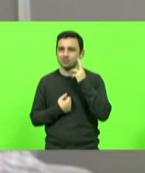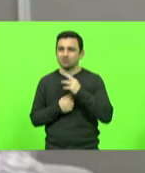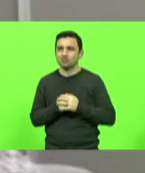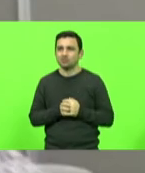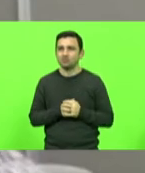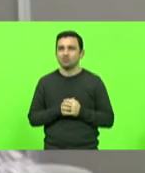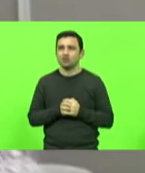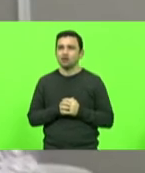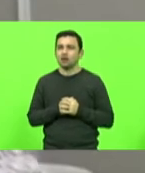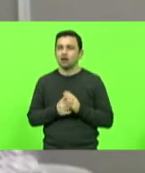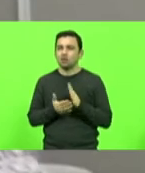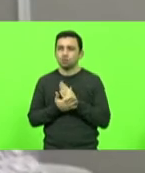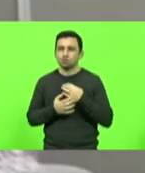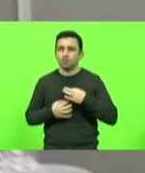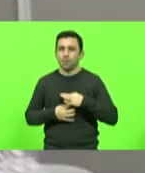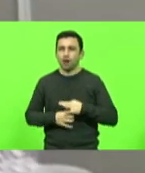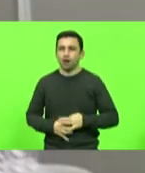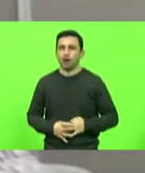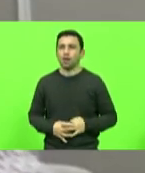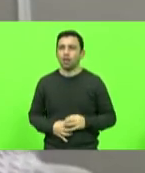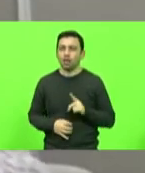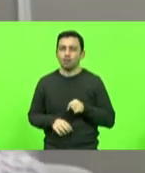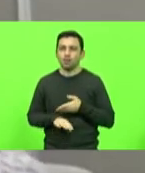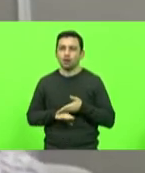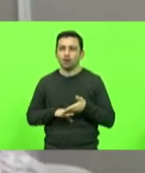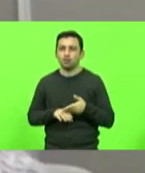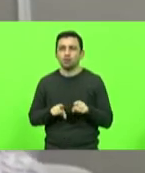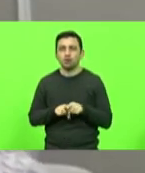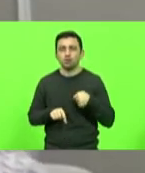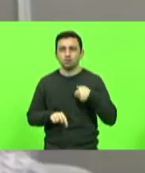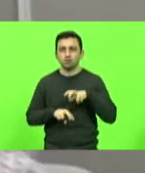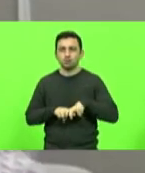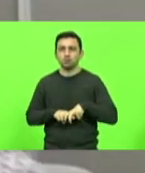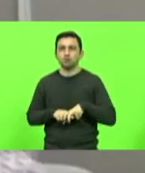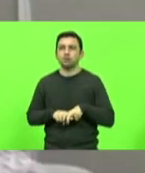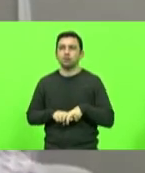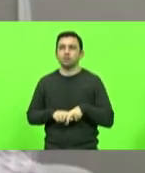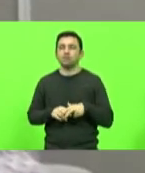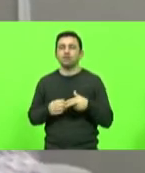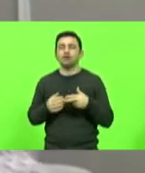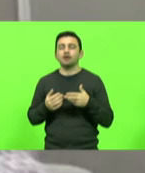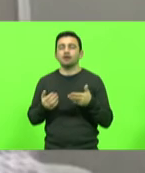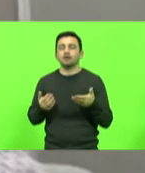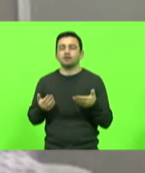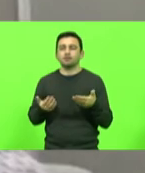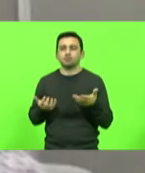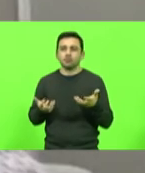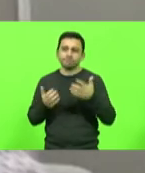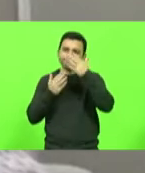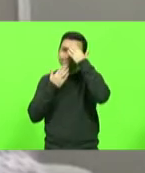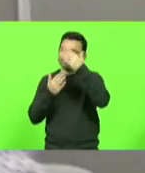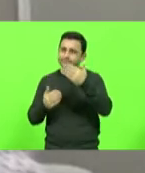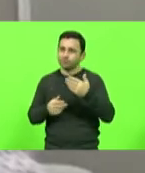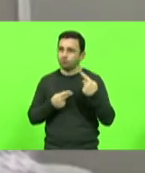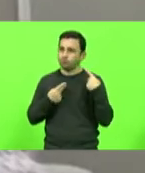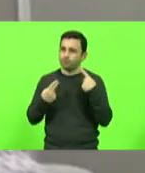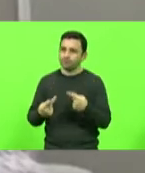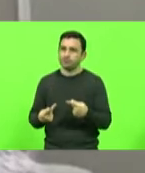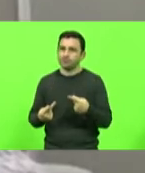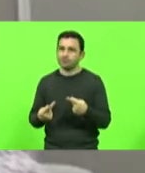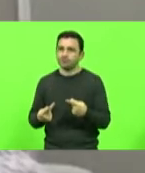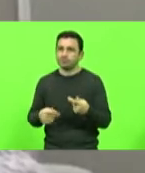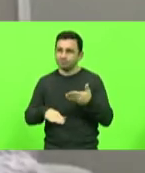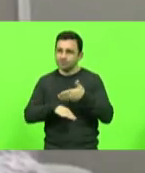com alguns feixes em branco, e estou sentada. Eu inicialmente agradeço o valoroso convite para participar da